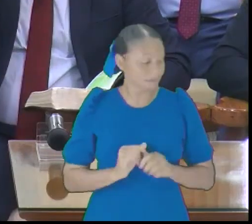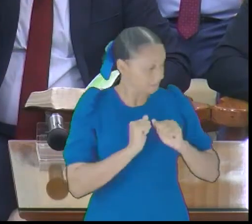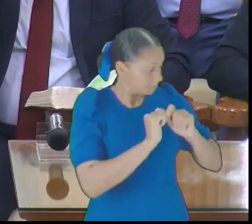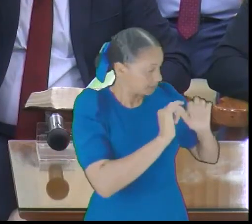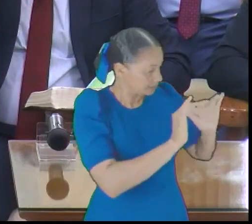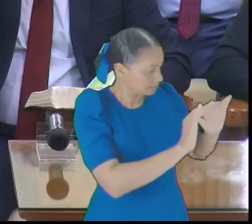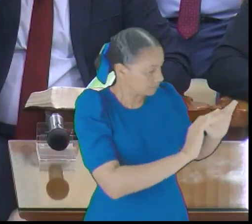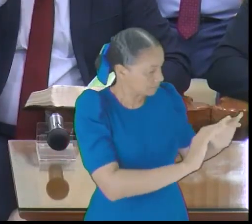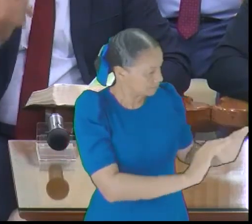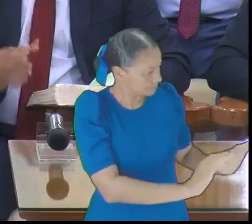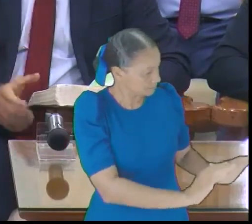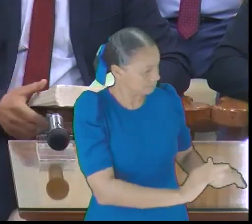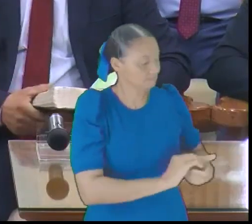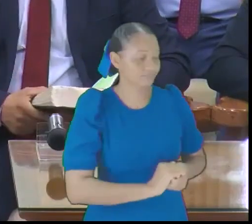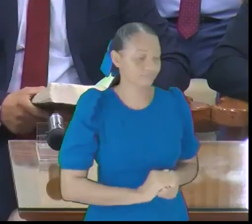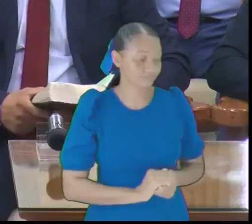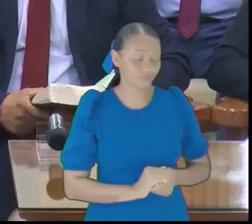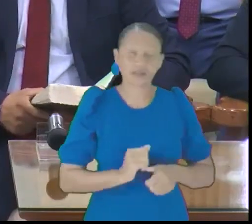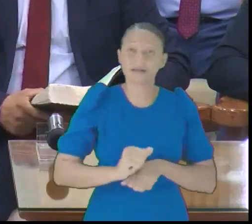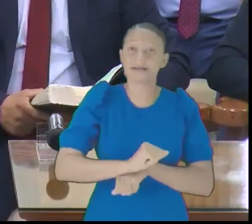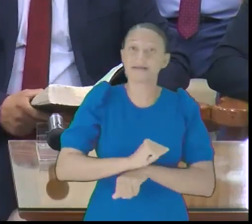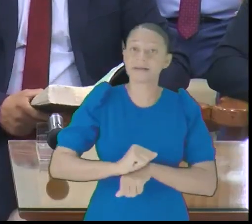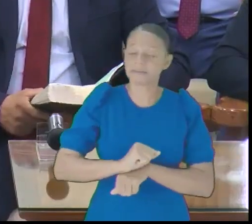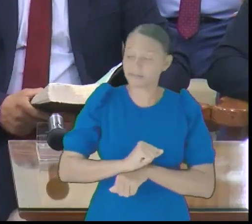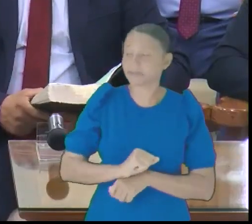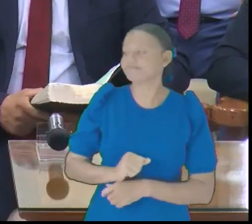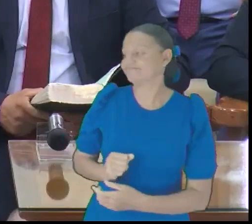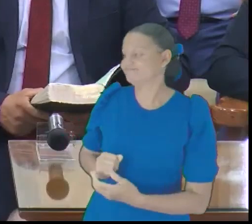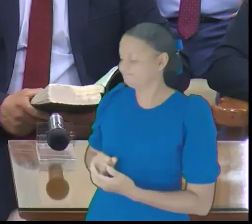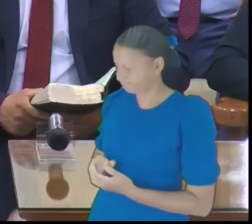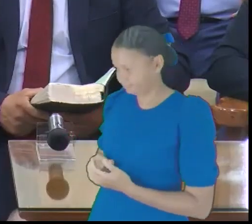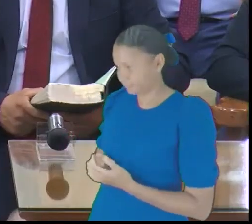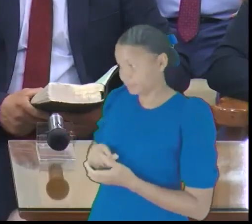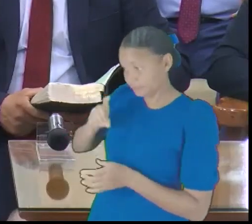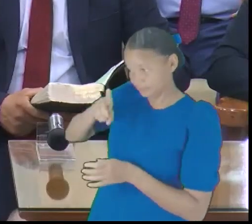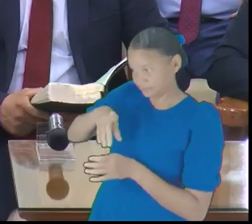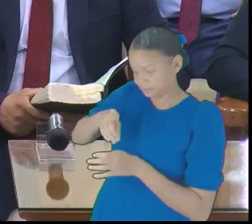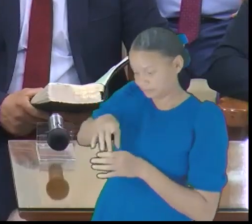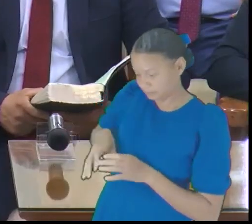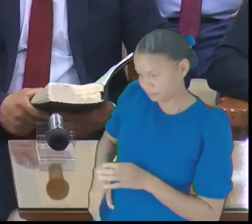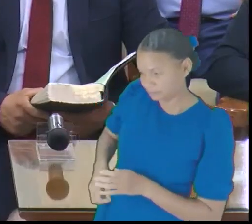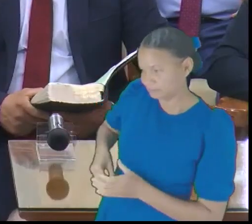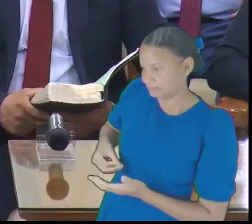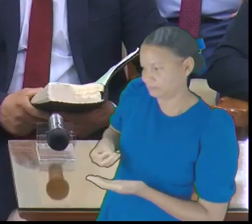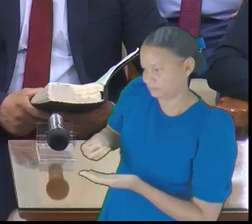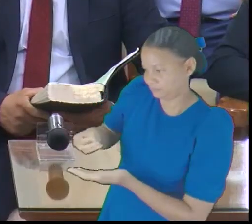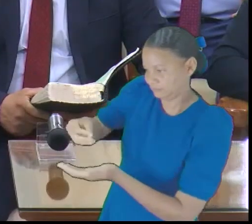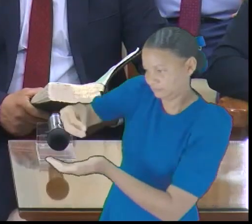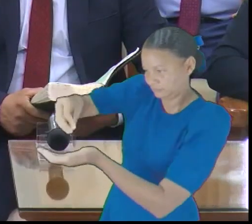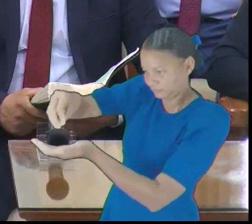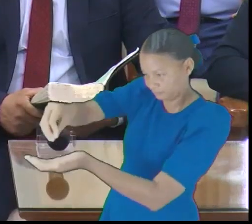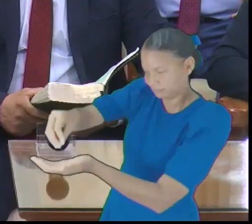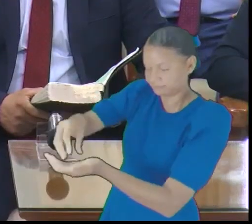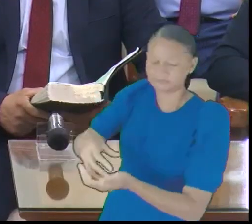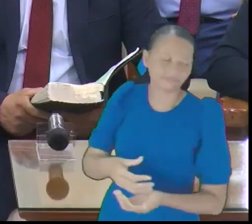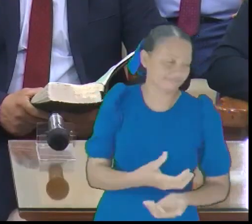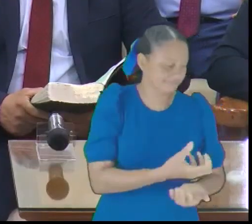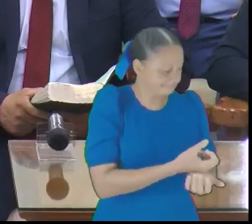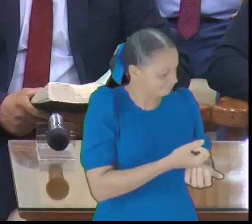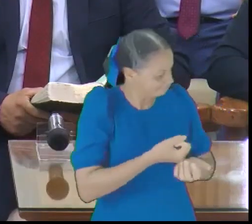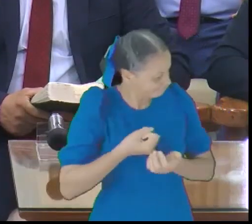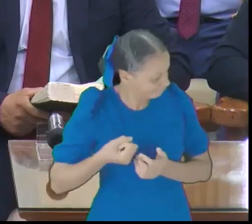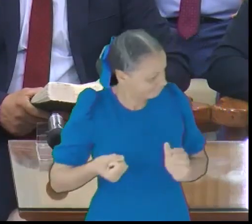Abençoa-o. Abraão paga o dízimo a Melquisedeque e continua a sua